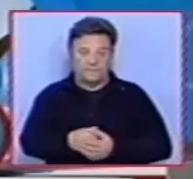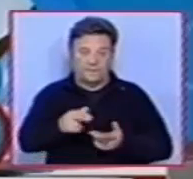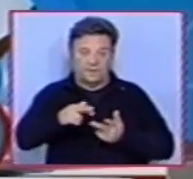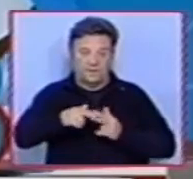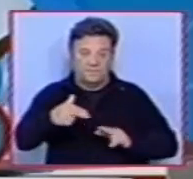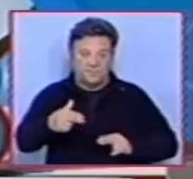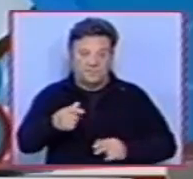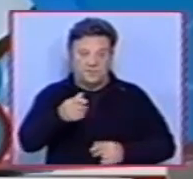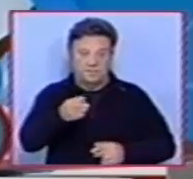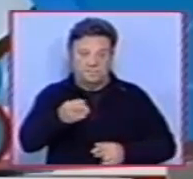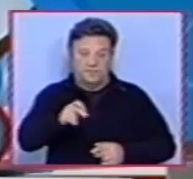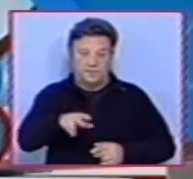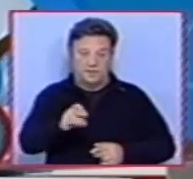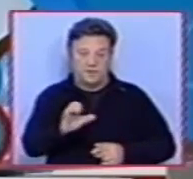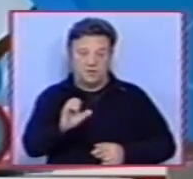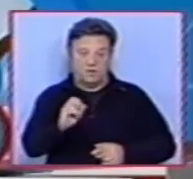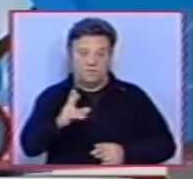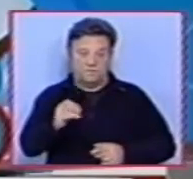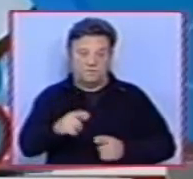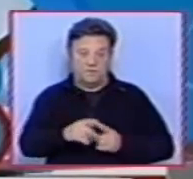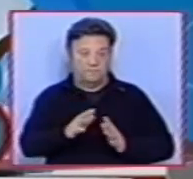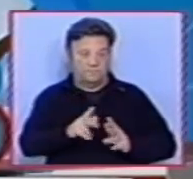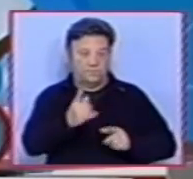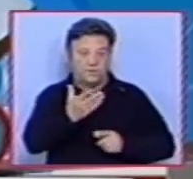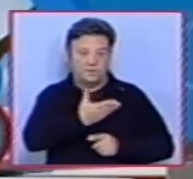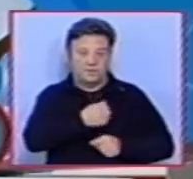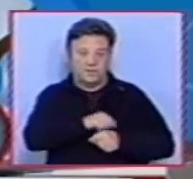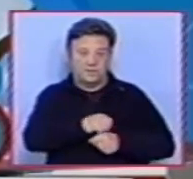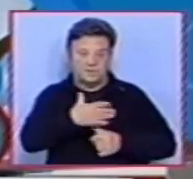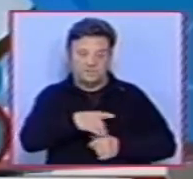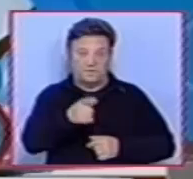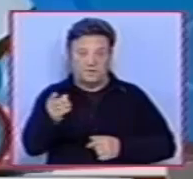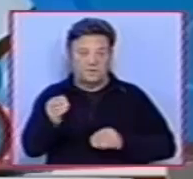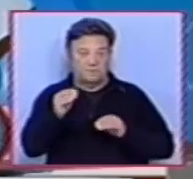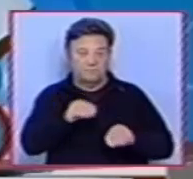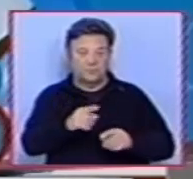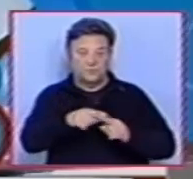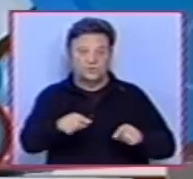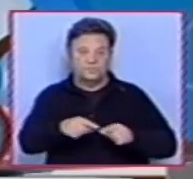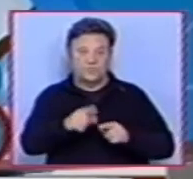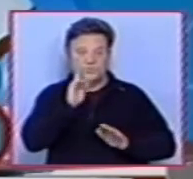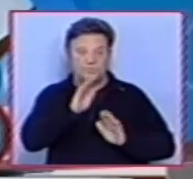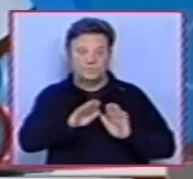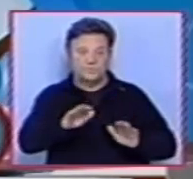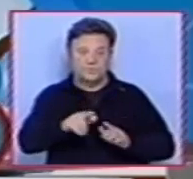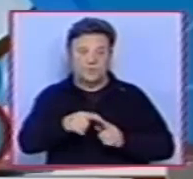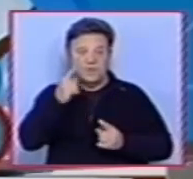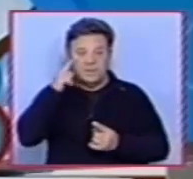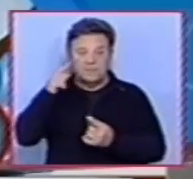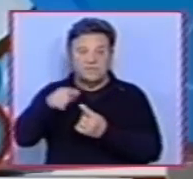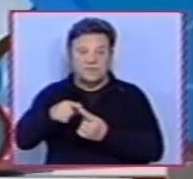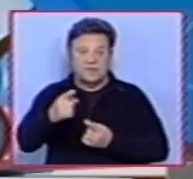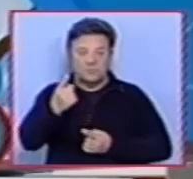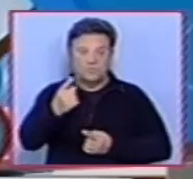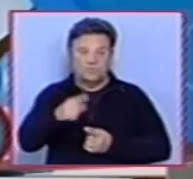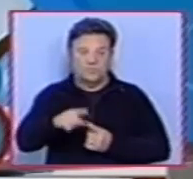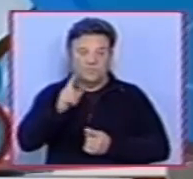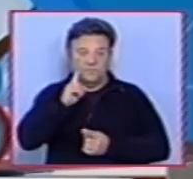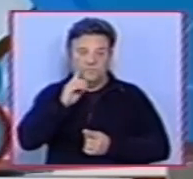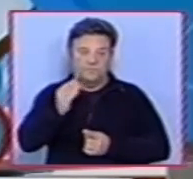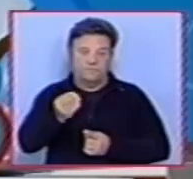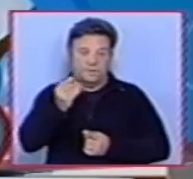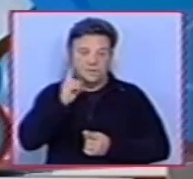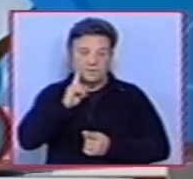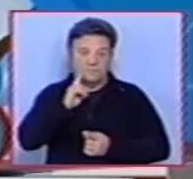A Câmara de Penacova reabilitou uma antiga casa de férias para nela instalar um espaço museológico dedicado a um dos patrimónios